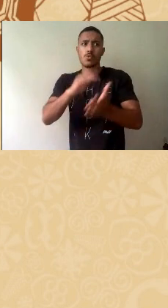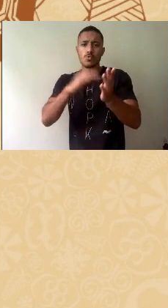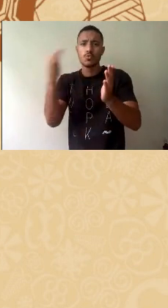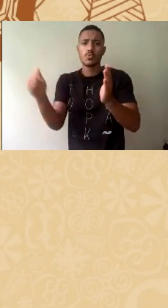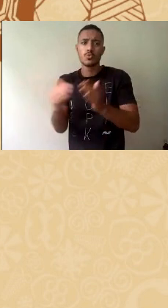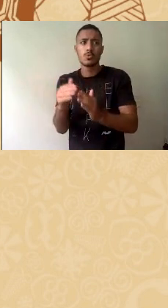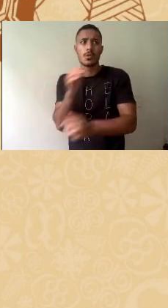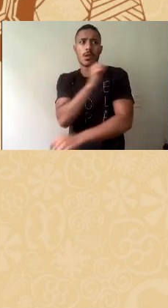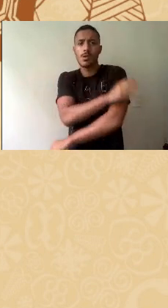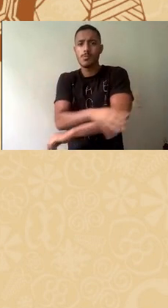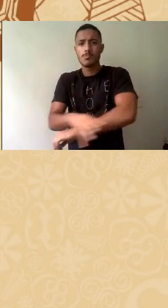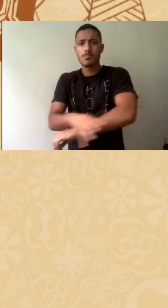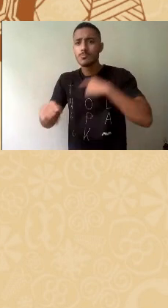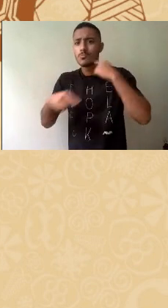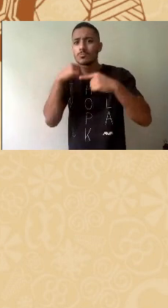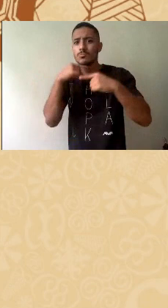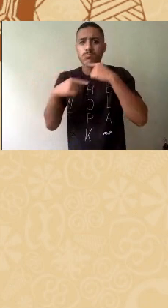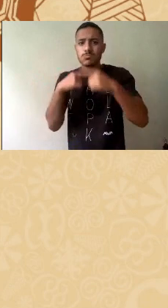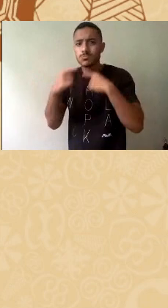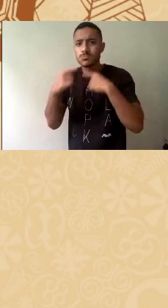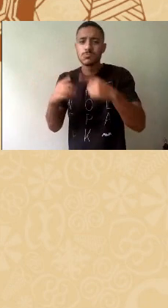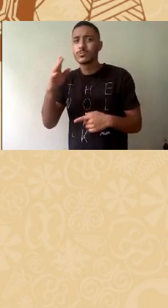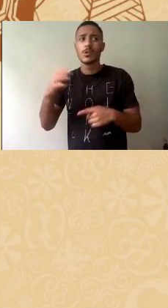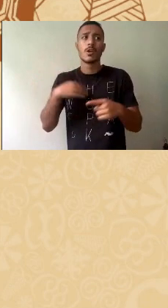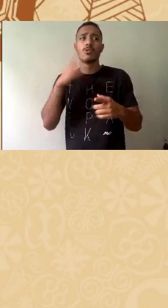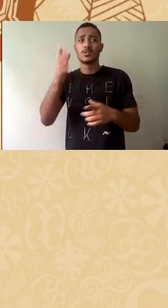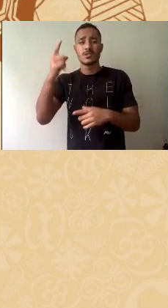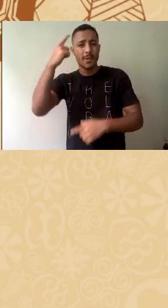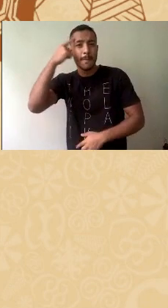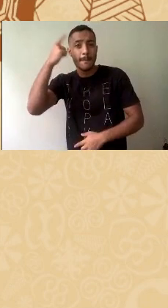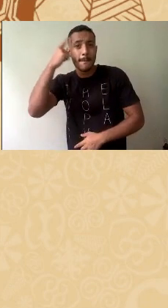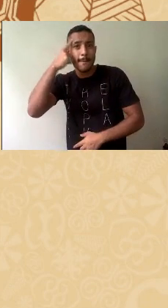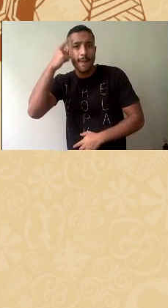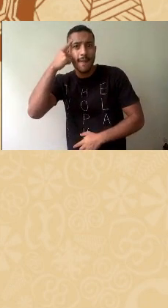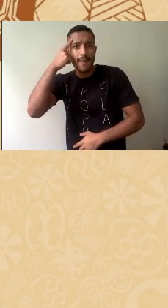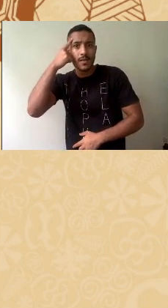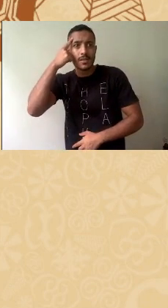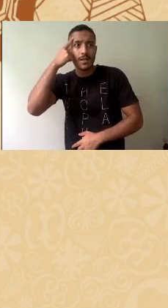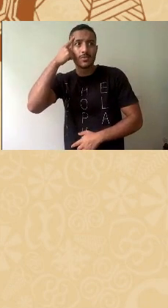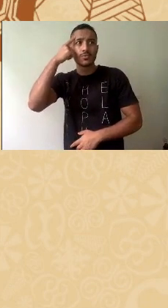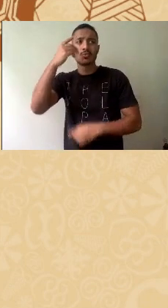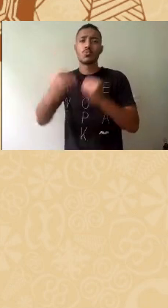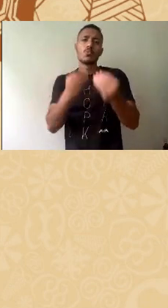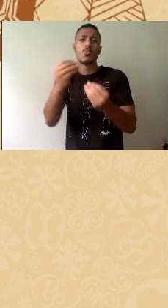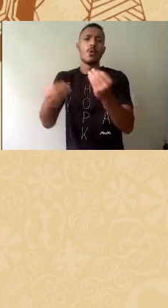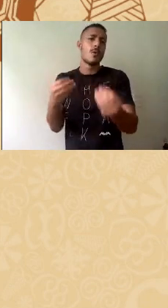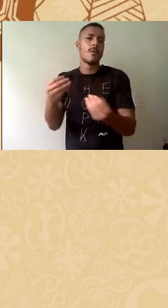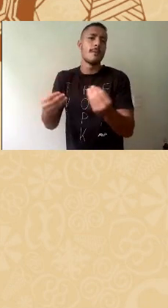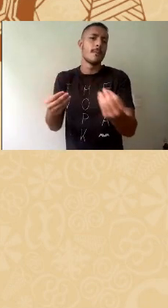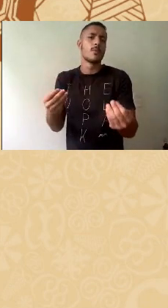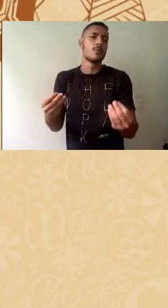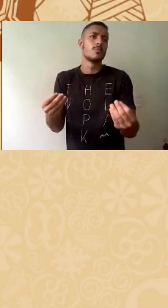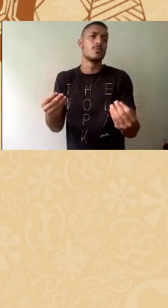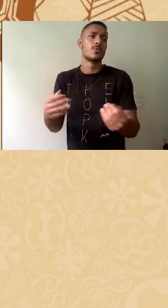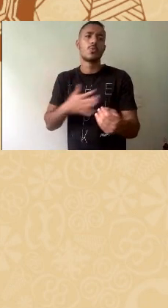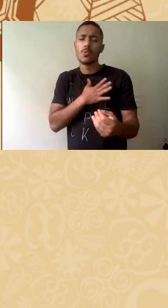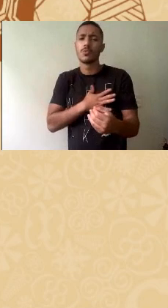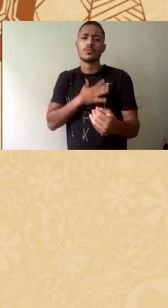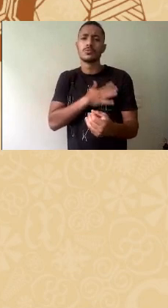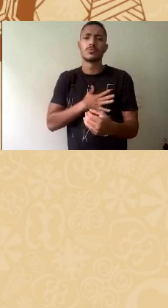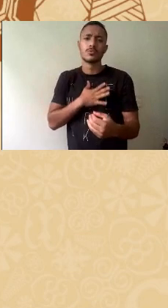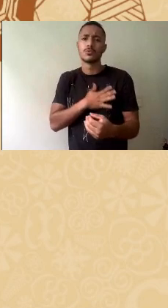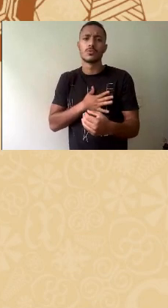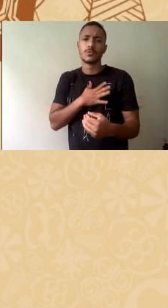tenho pensado sobre todas essas questões e reflexões, sabe, Robinilson? Inclusive, postei, tirei um print aqui das